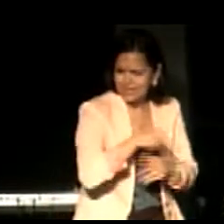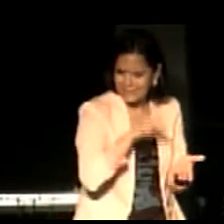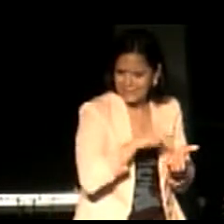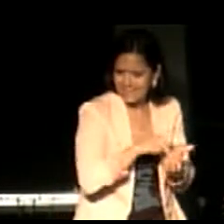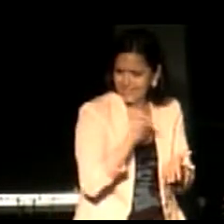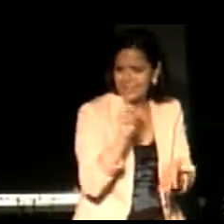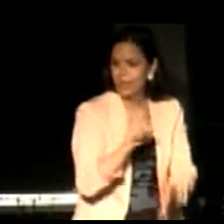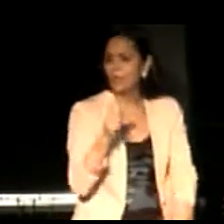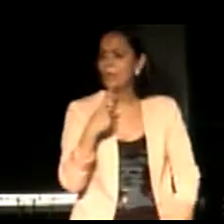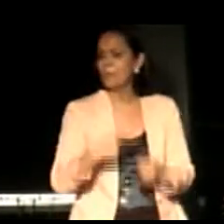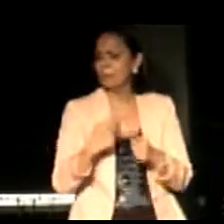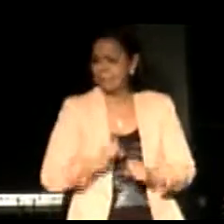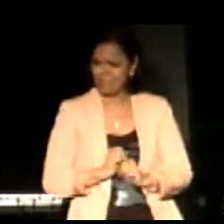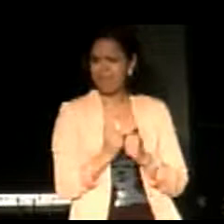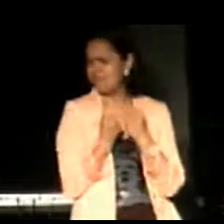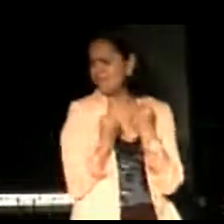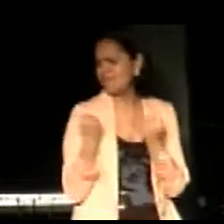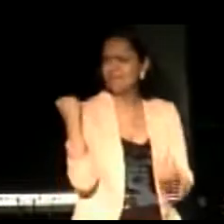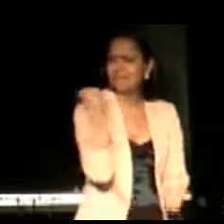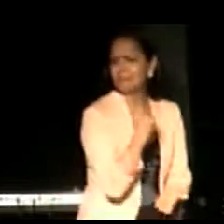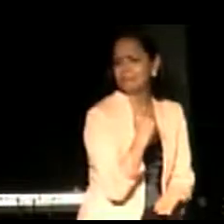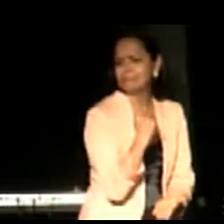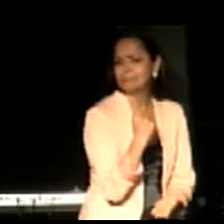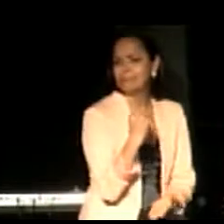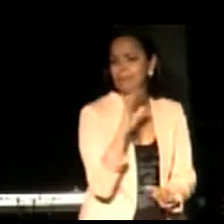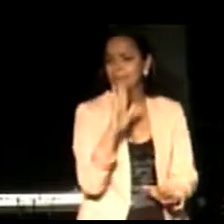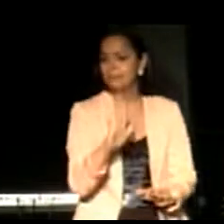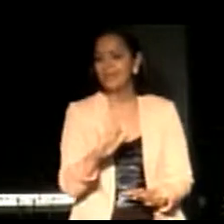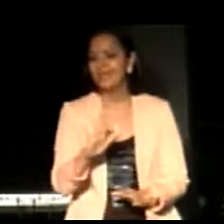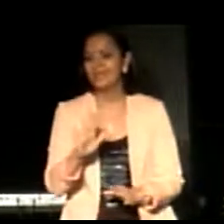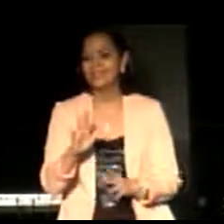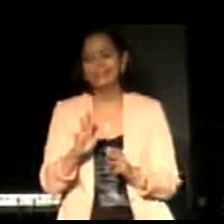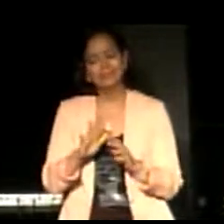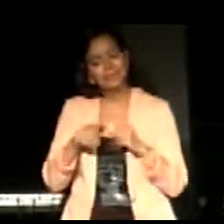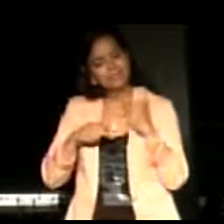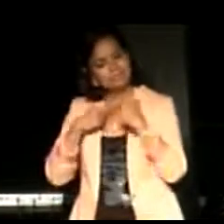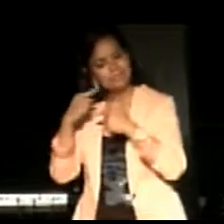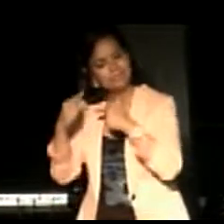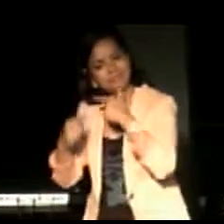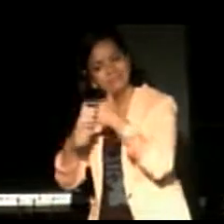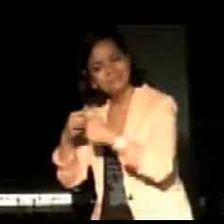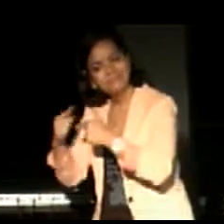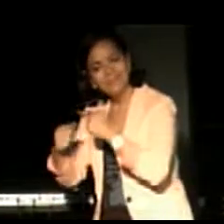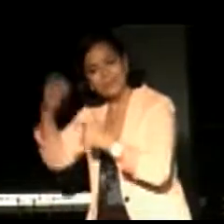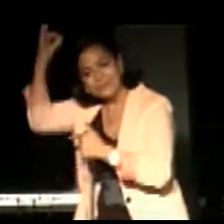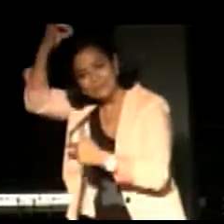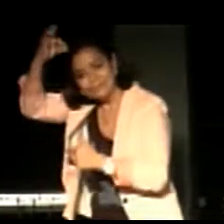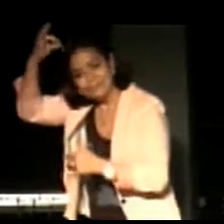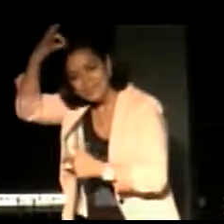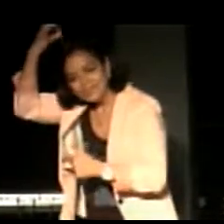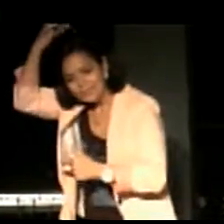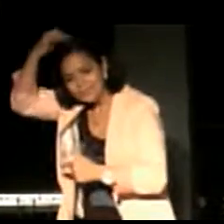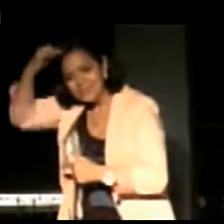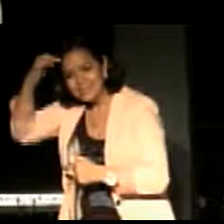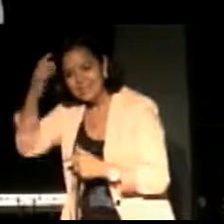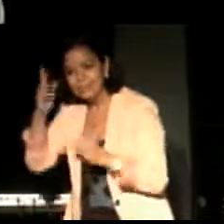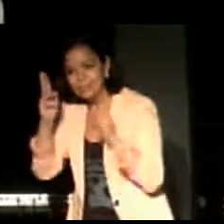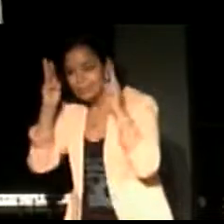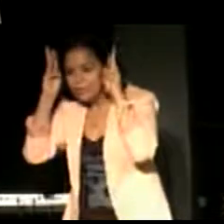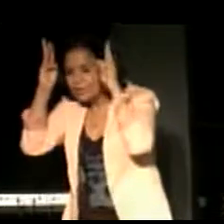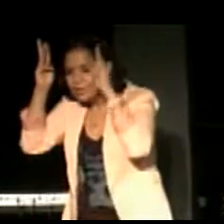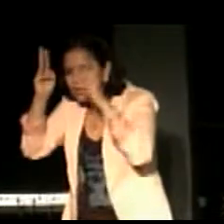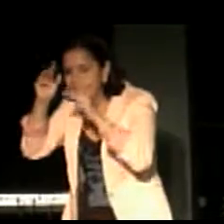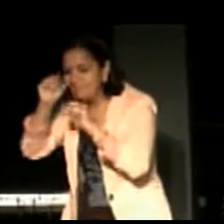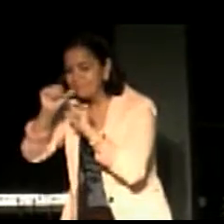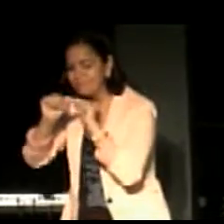egípcio. Foi um trabalho que Deus produziu por meio do Espírito Santo na vida de Moisés.